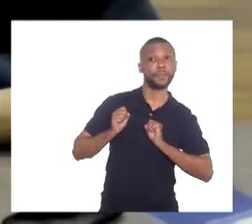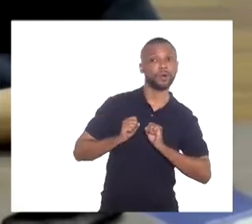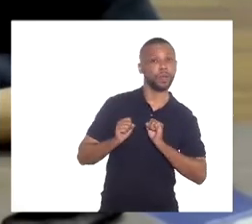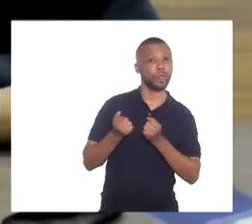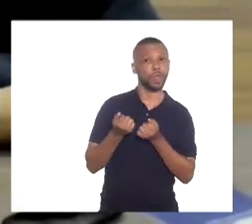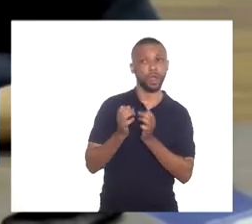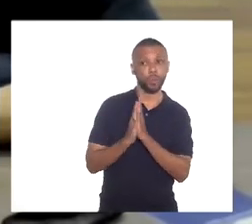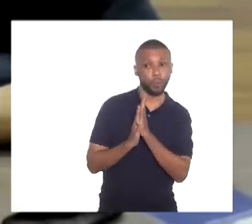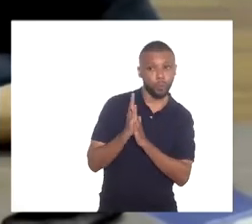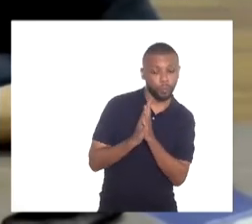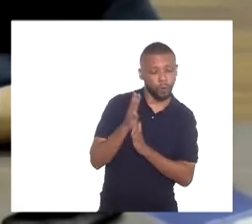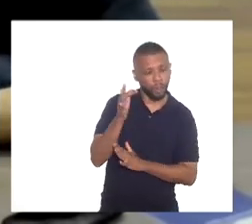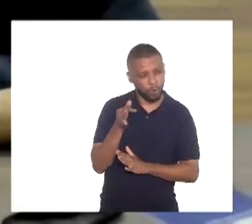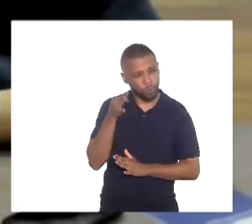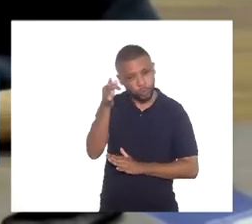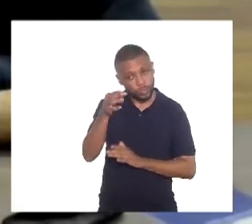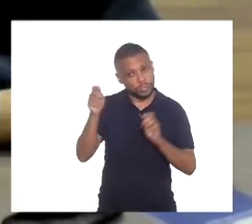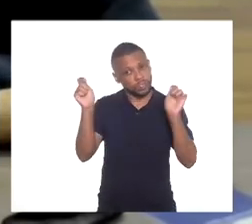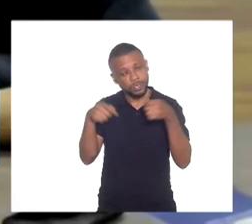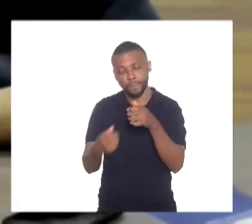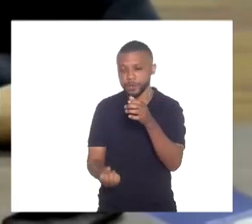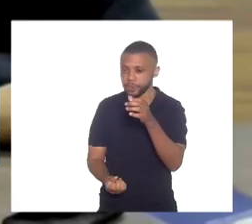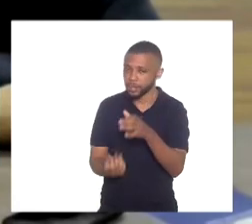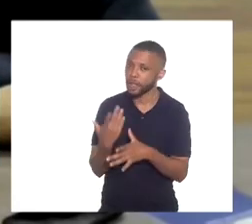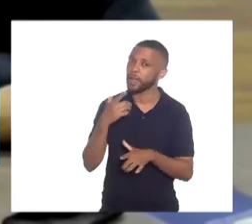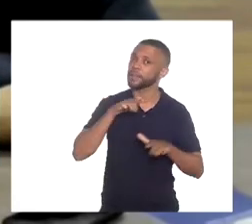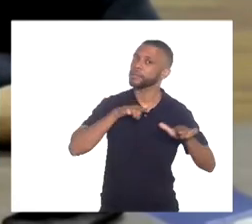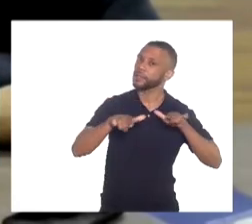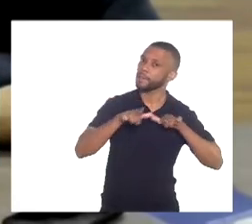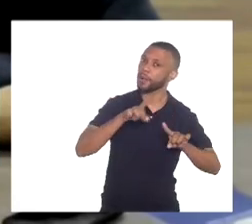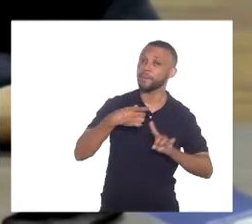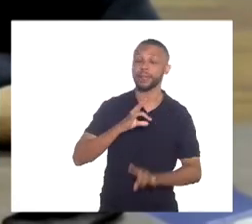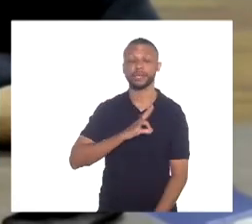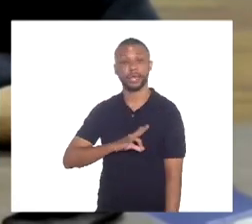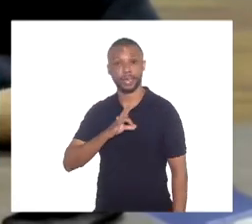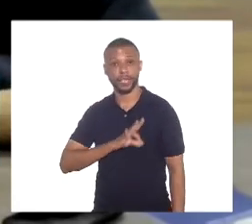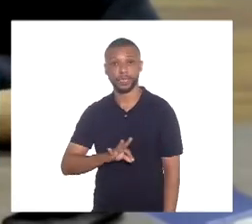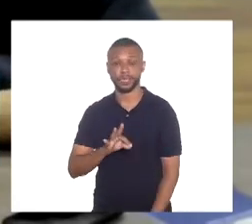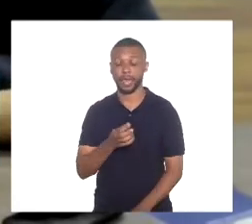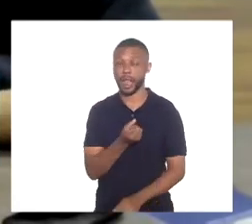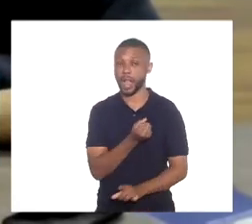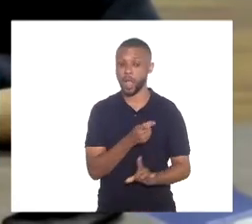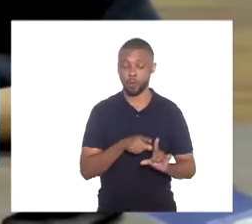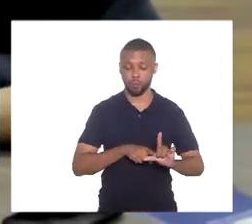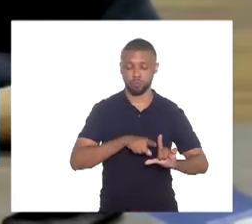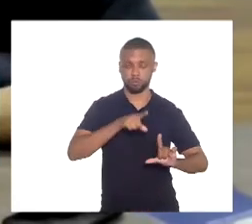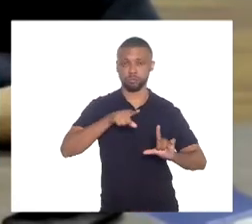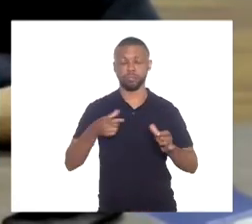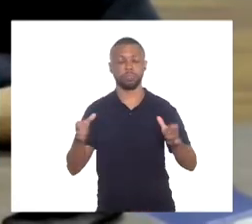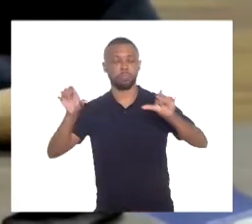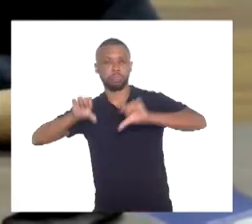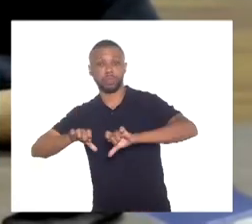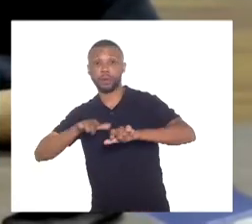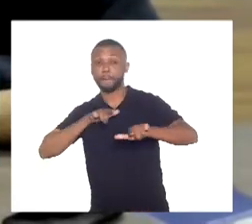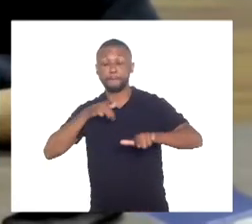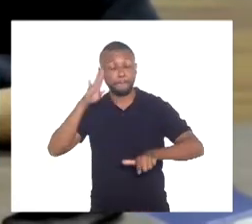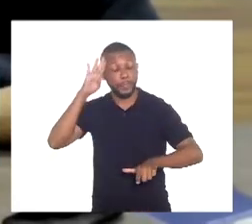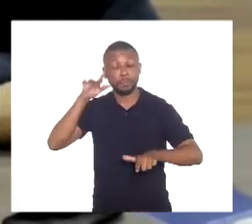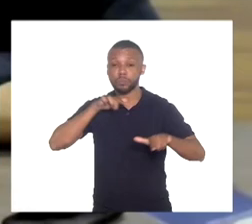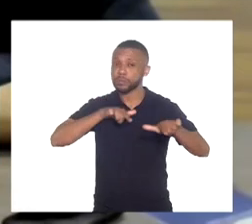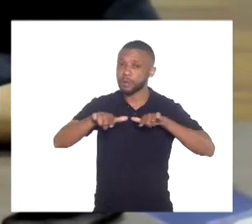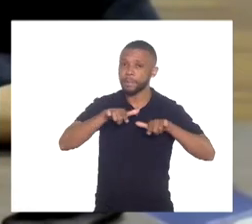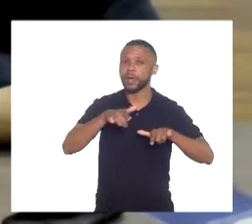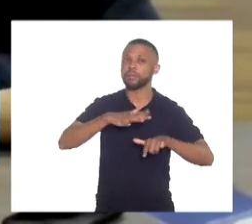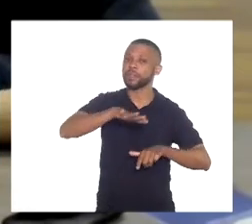gerar emprego e renda no Estado do Rio de Janeiro. Os números são os piores possíveis de empregos, principalmente na área da